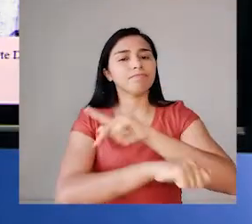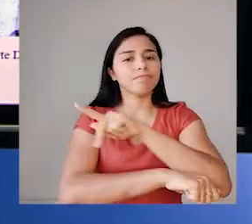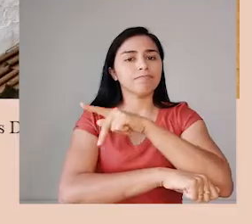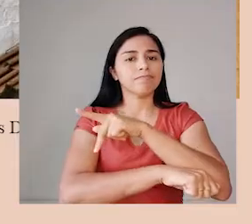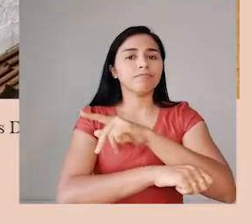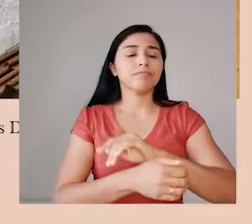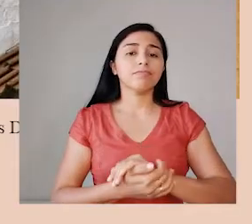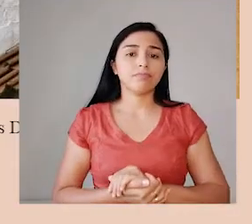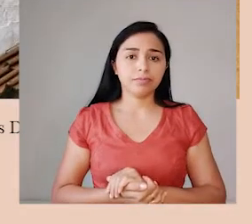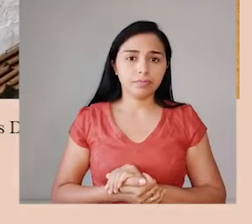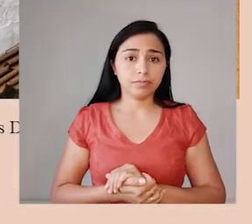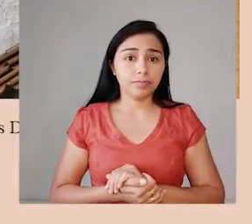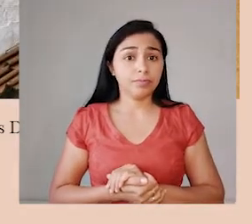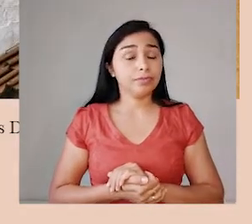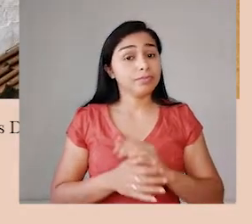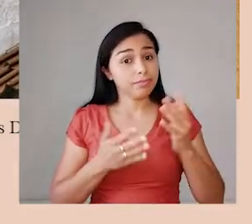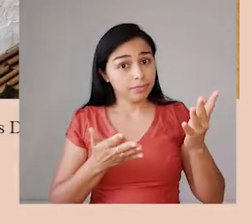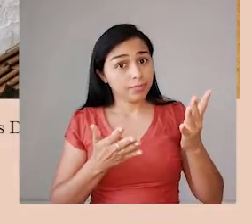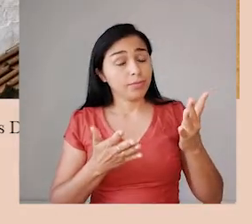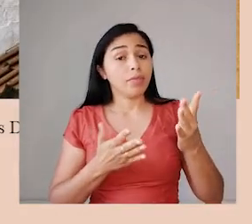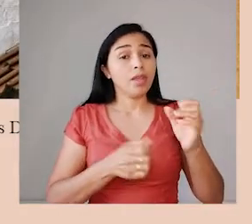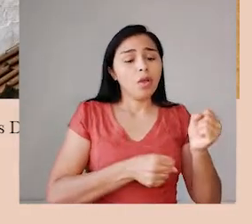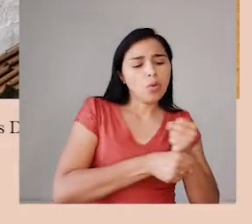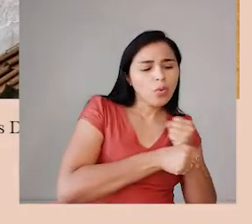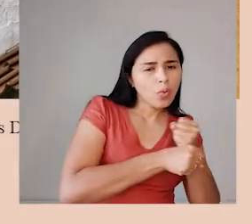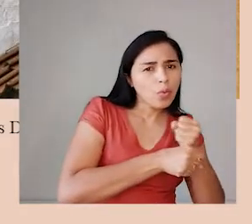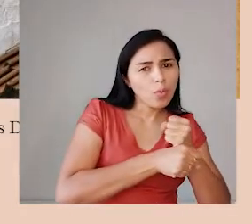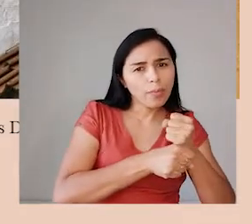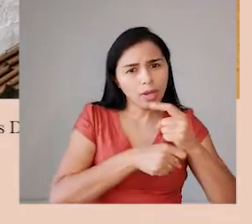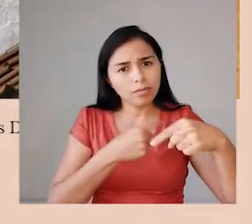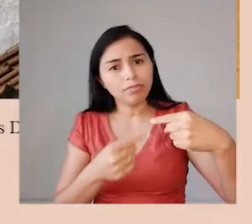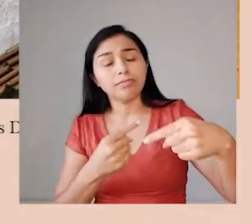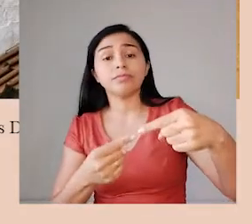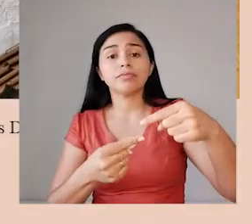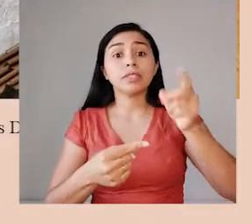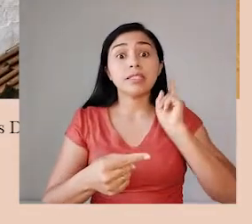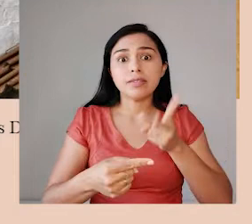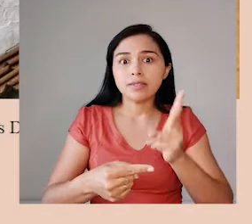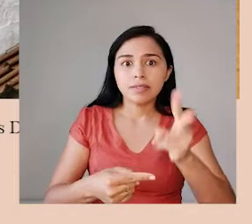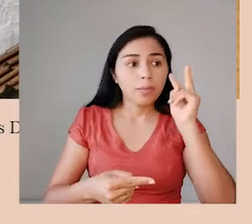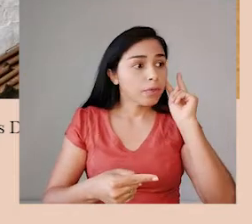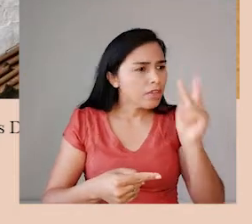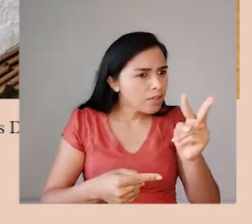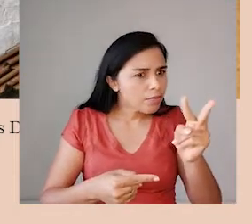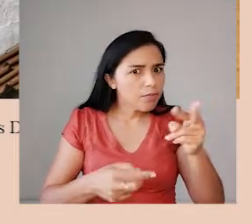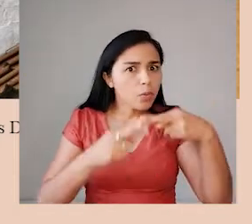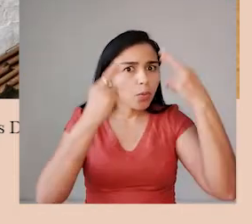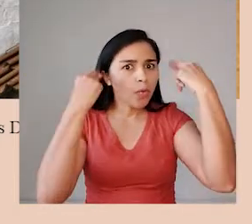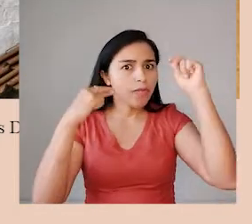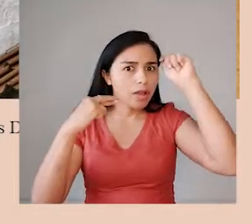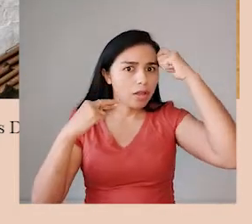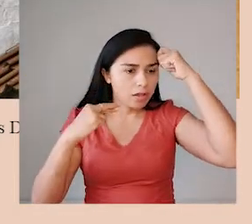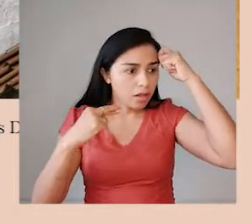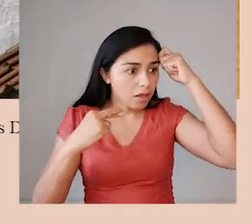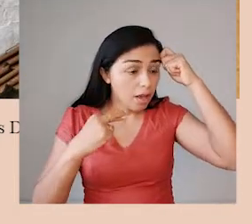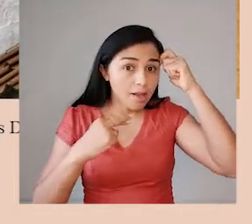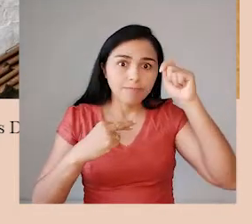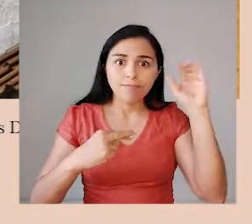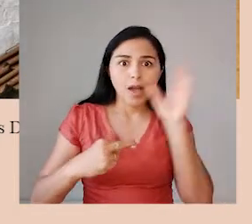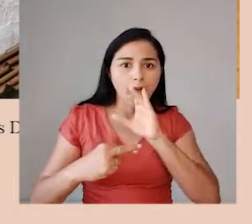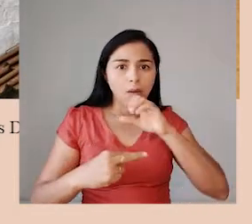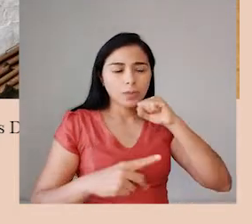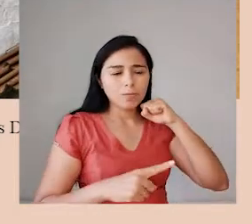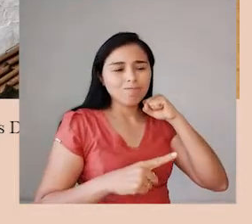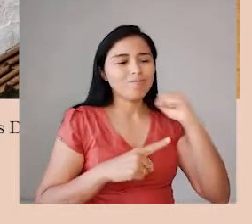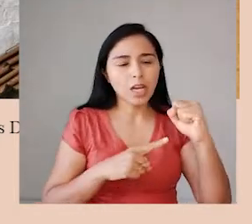Assim, com o passar do tempo, cada vez que apareciam ovelhas negras, elas eram rapidamente mortas para que